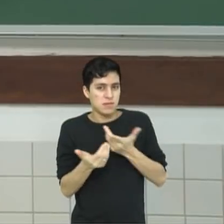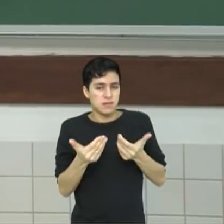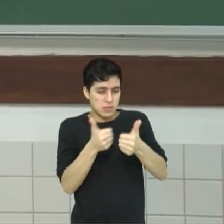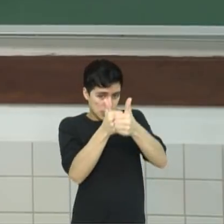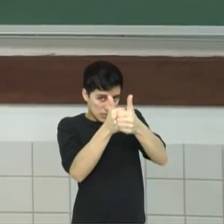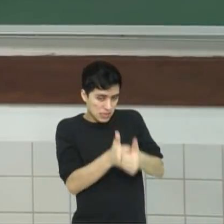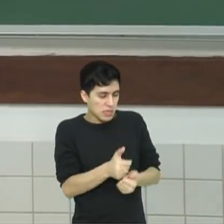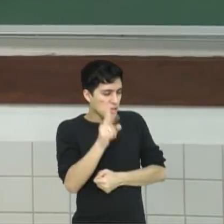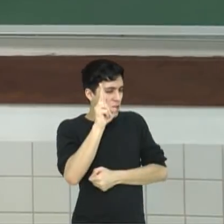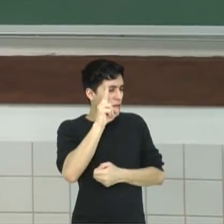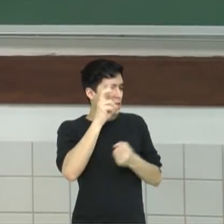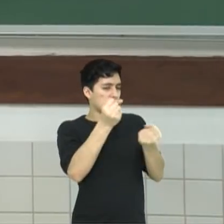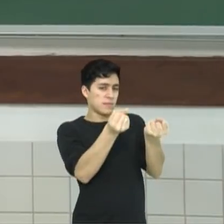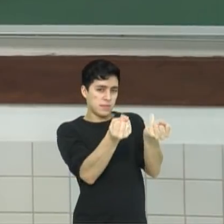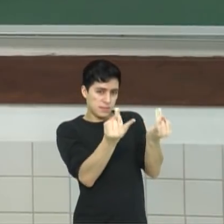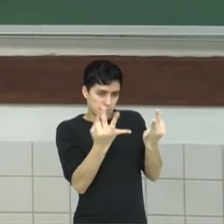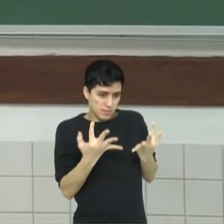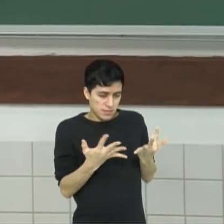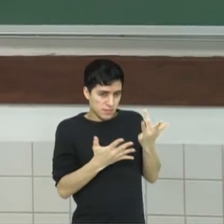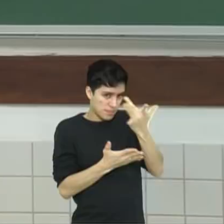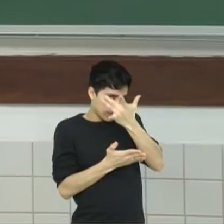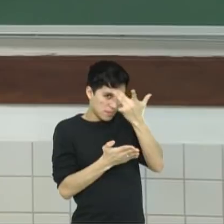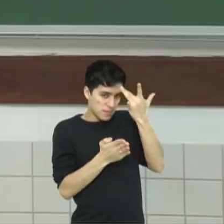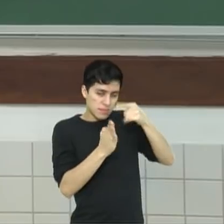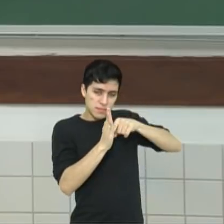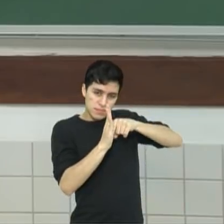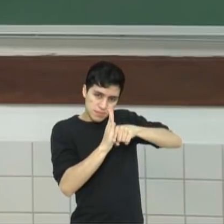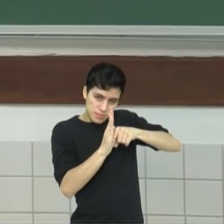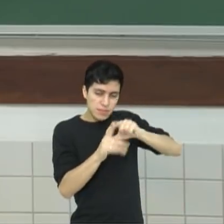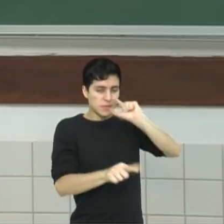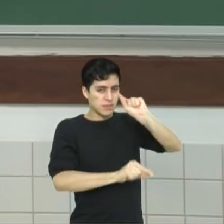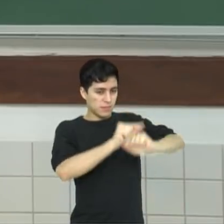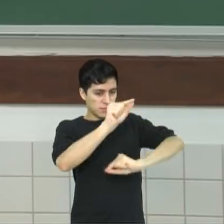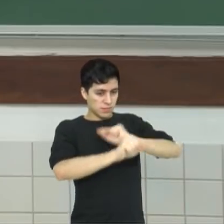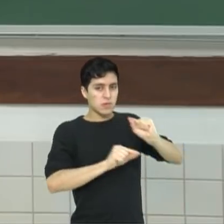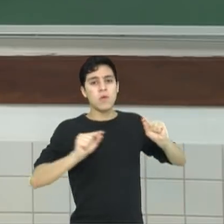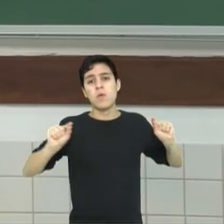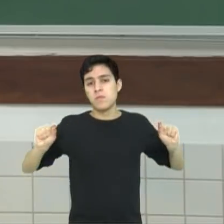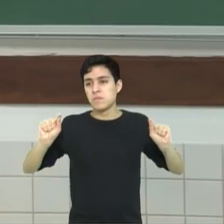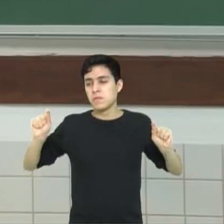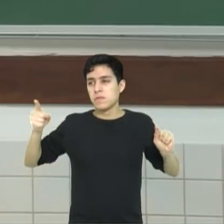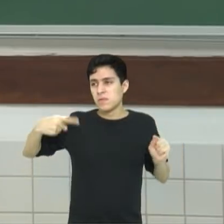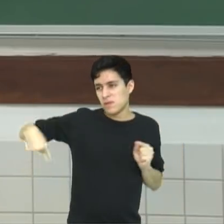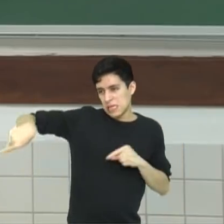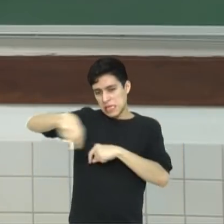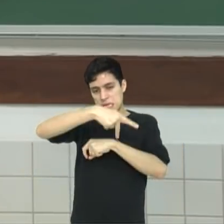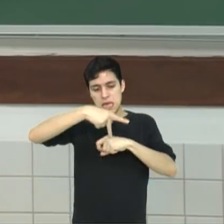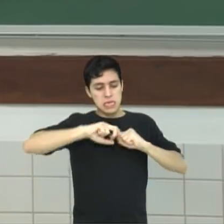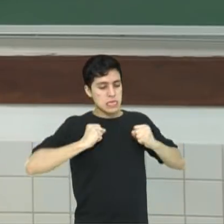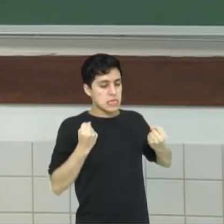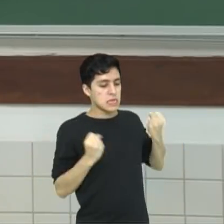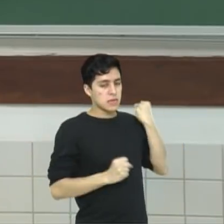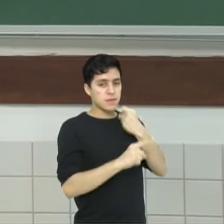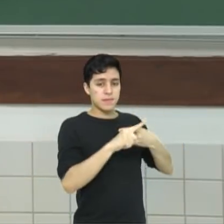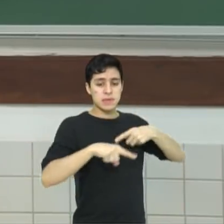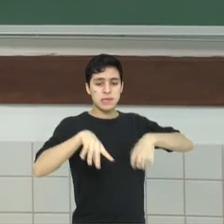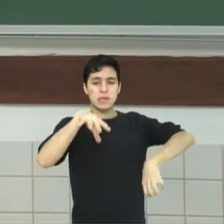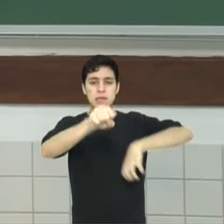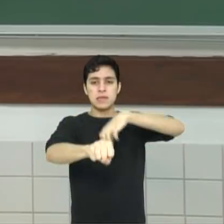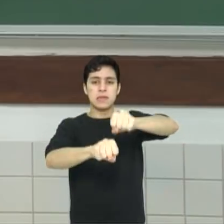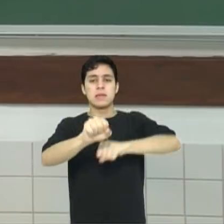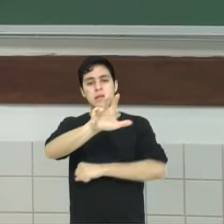com a história, de acordo com os historiadores, especialistas, além dos ânimos se acirrarem por disputar territórios